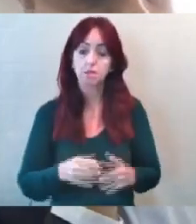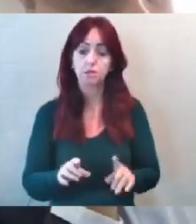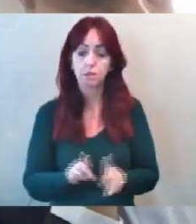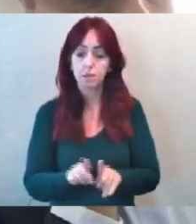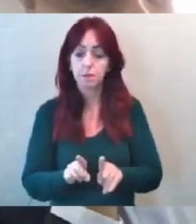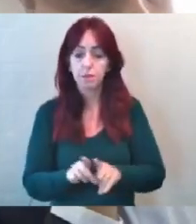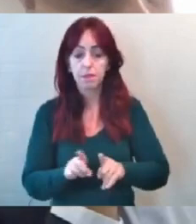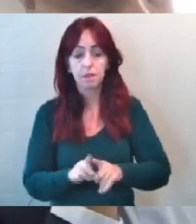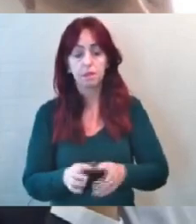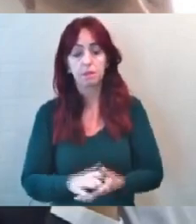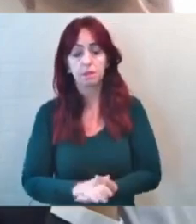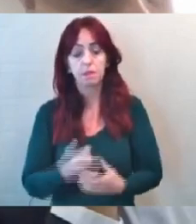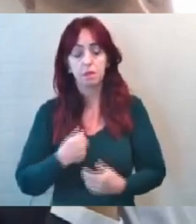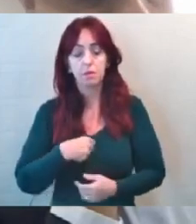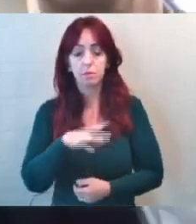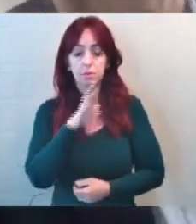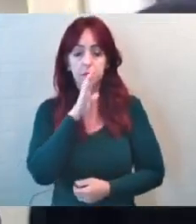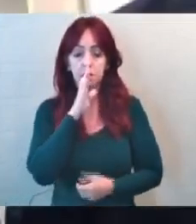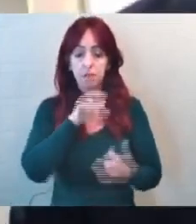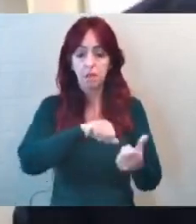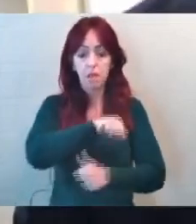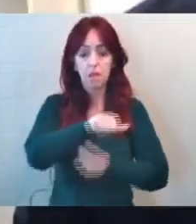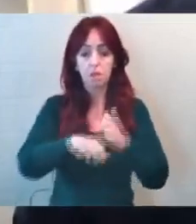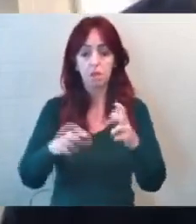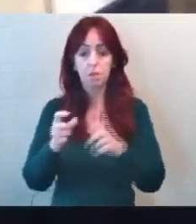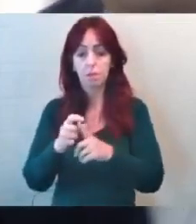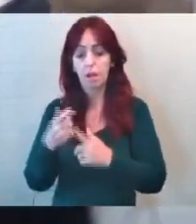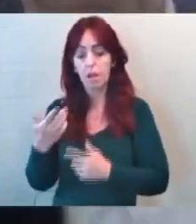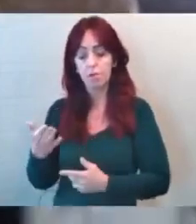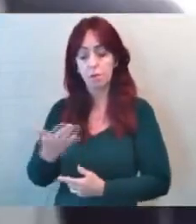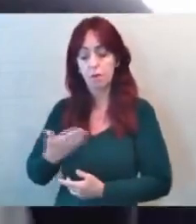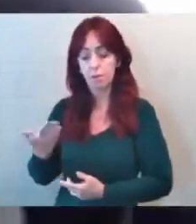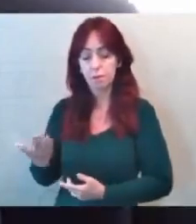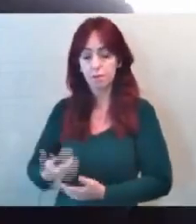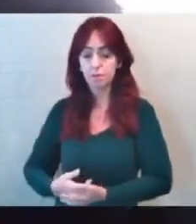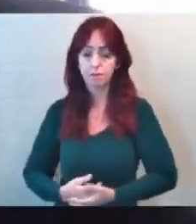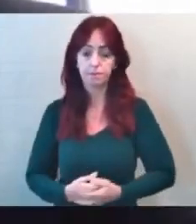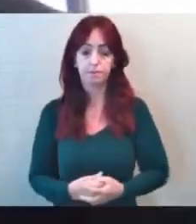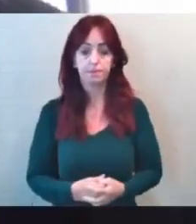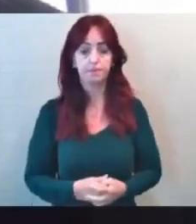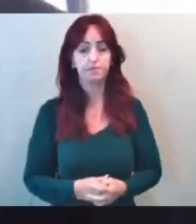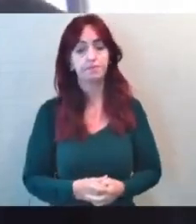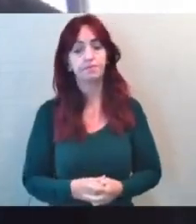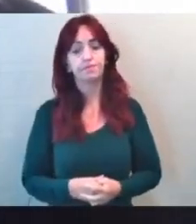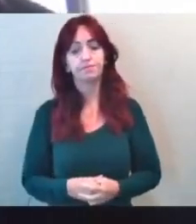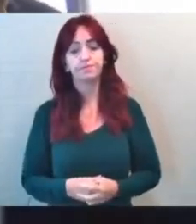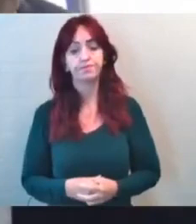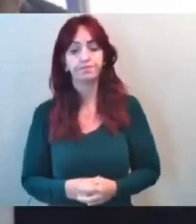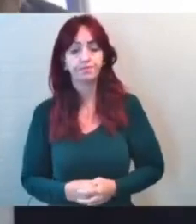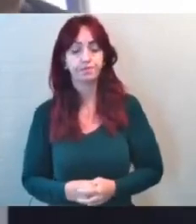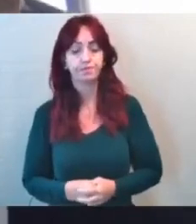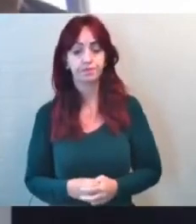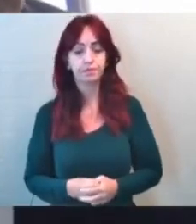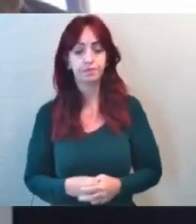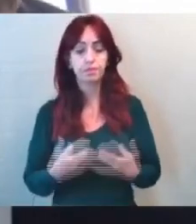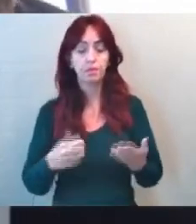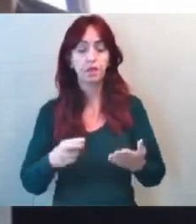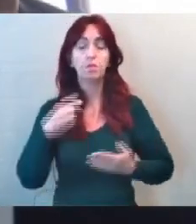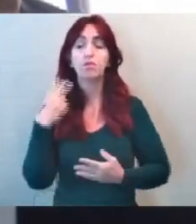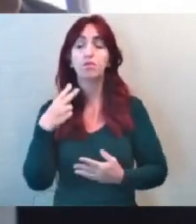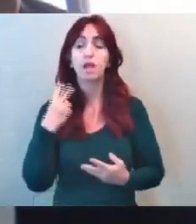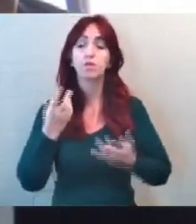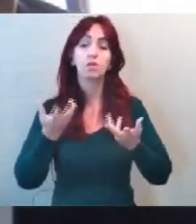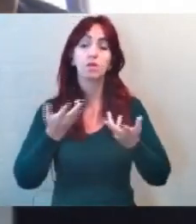Falhou. Agradecer pelo esclarecimento que a relatora fez, iniciar aqui, passando a palavra a ele. Muito obrigado. Bom, vereadora,